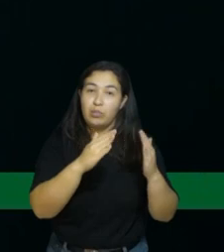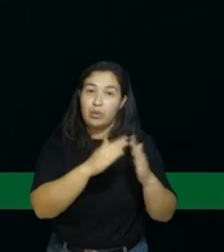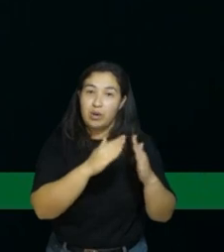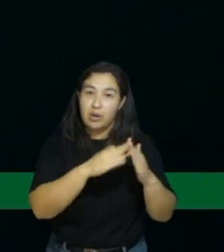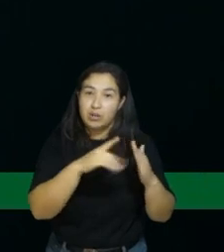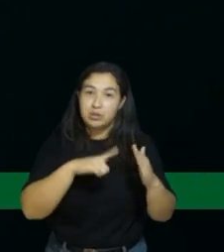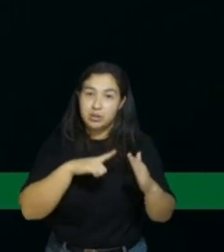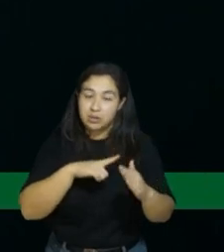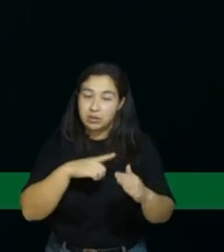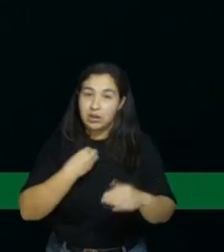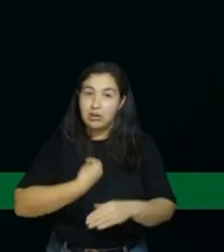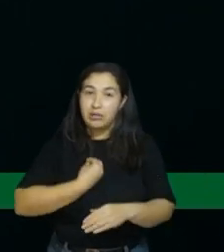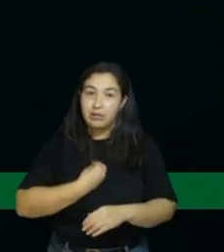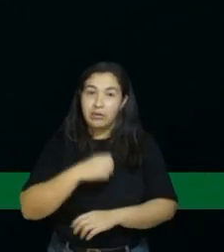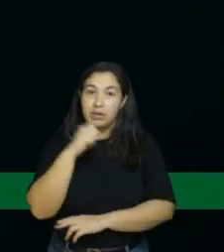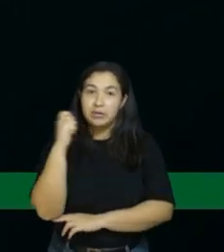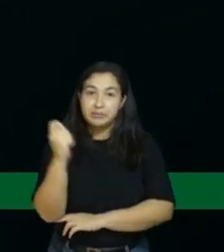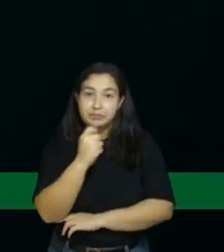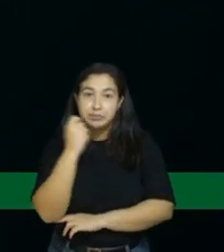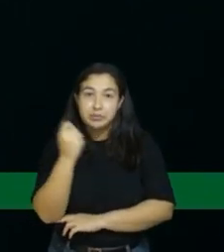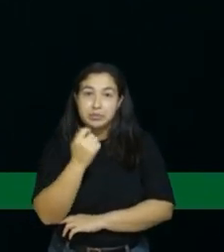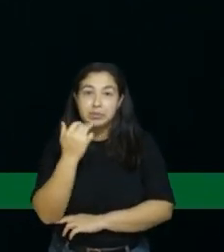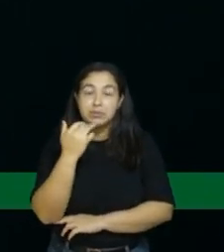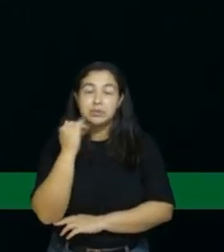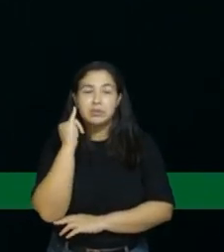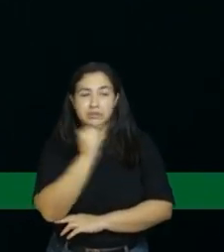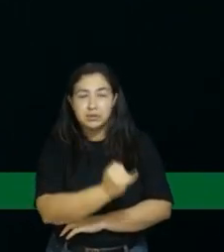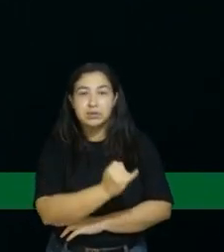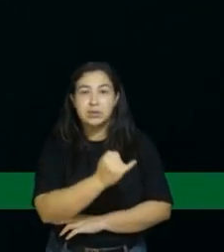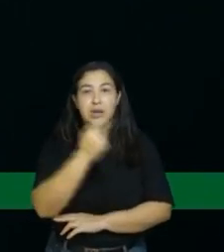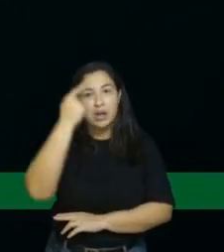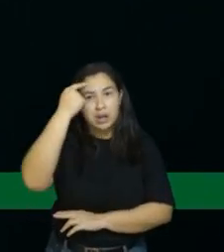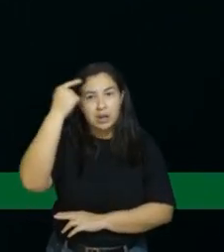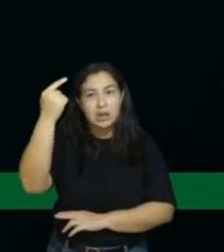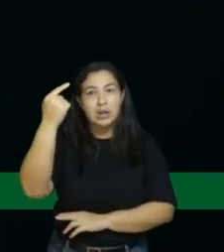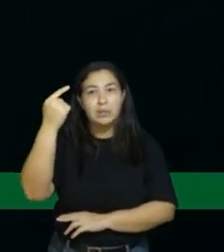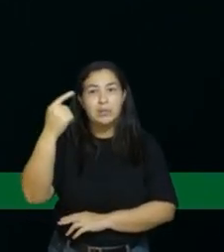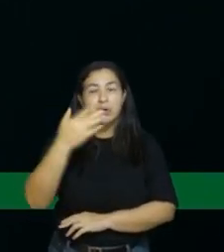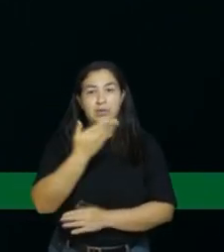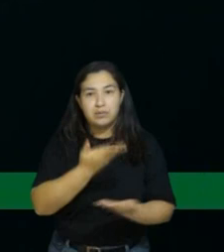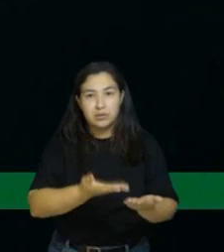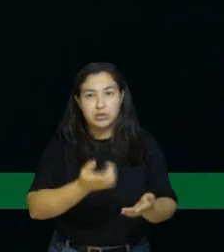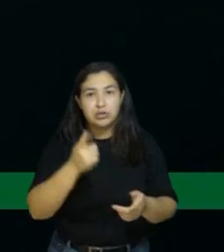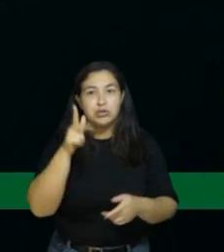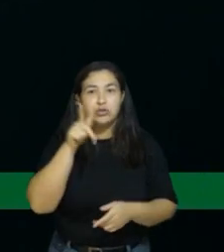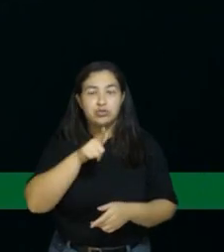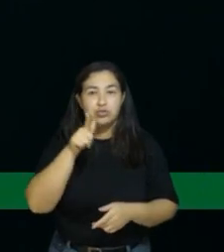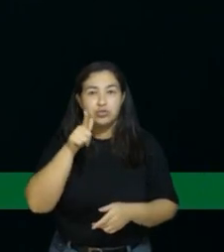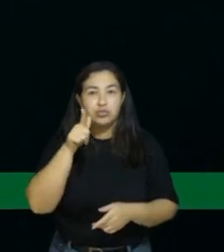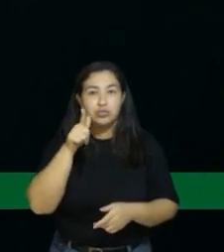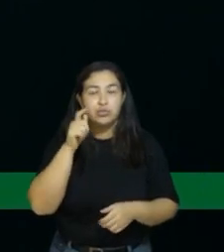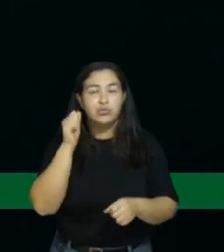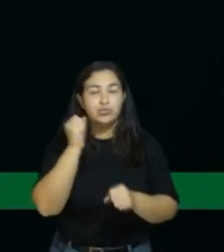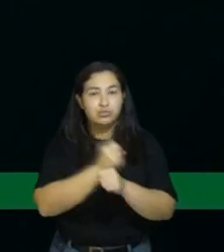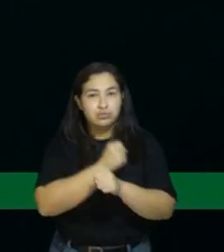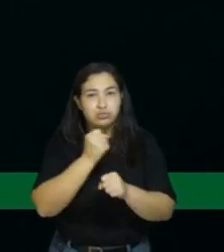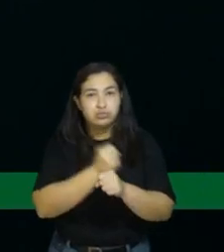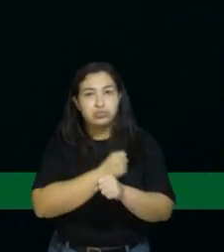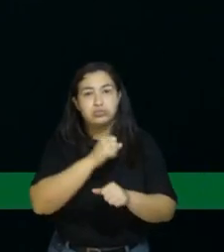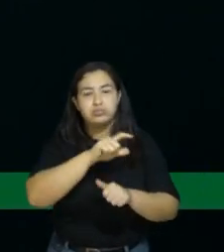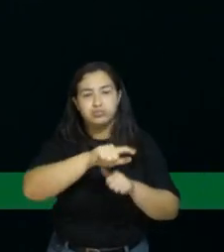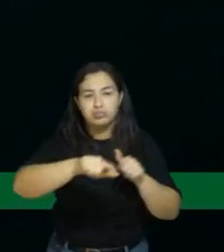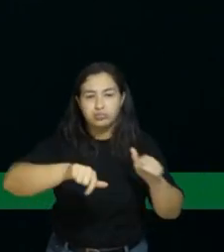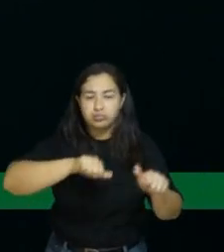aqui uma mensagem que nós acreditamos muito que vocês vão se reconstruir e que com e e com toda a certeza ficou muito